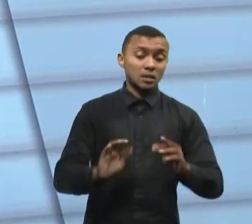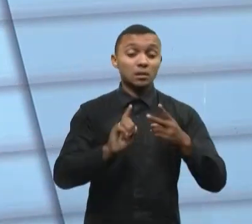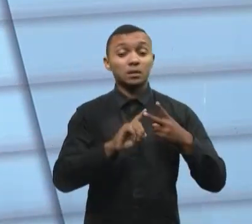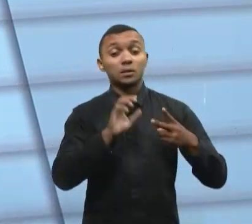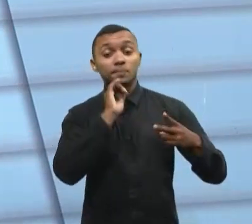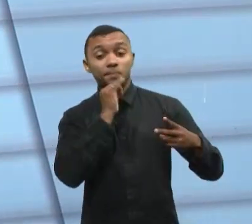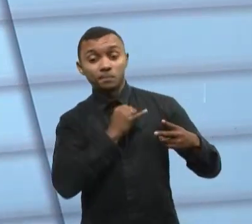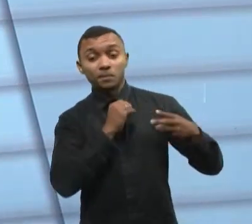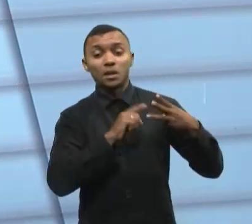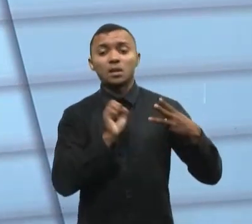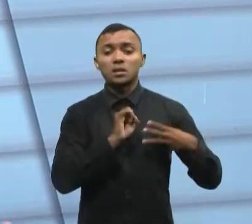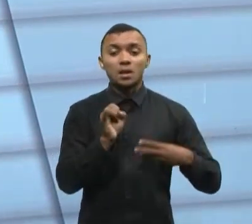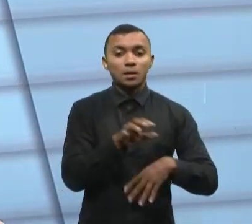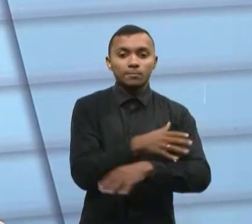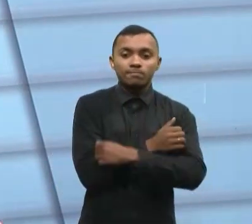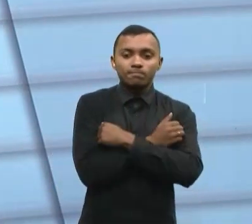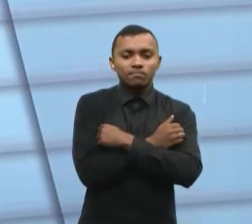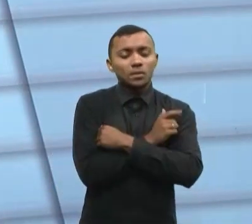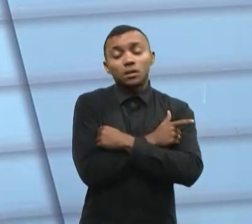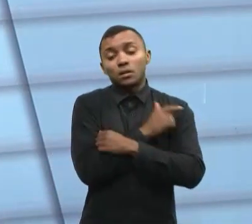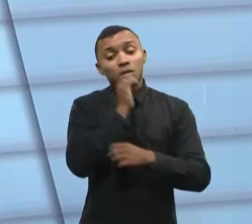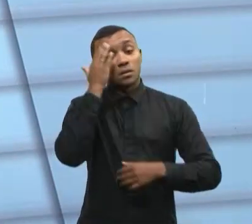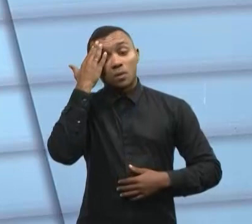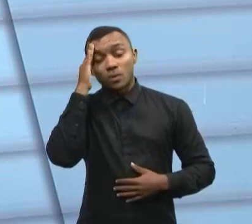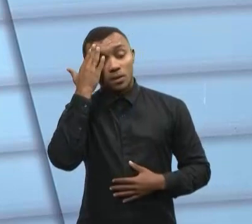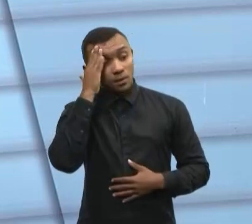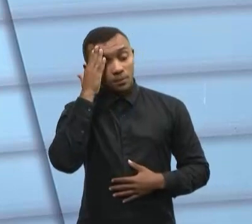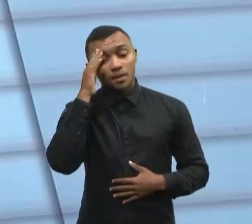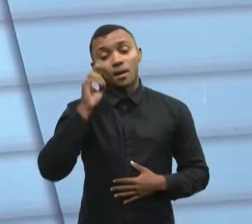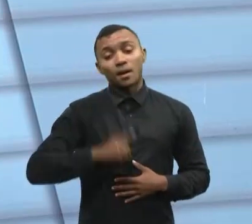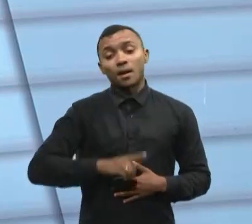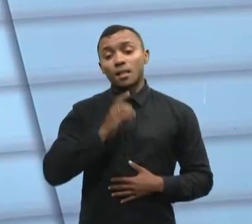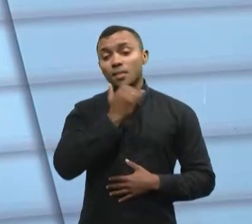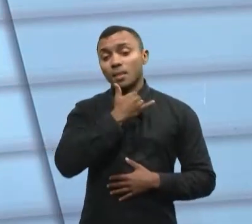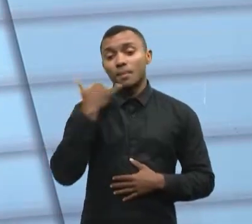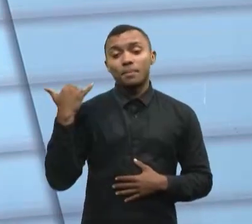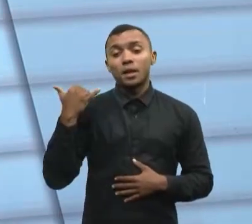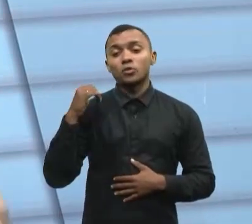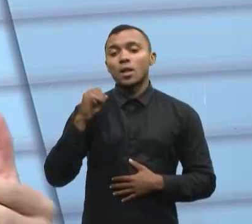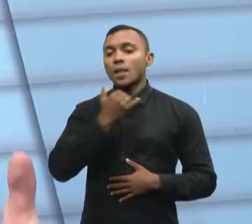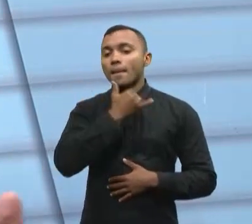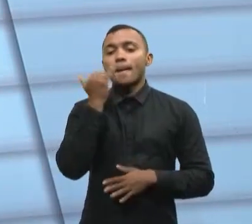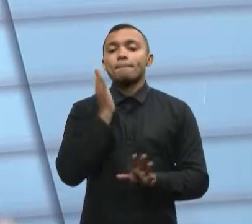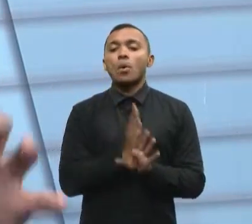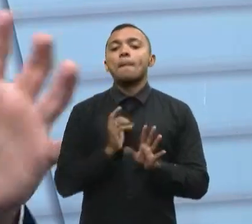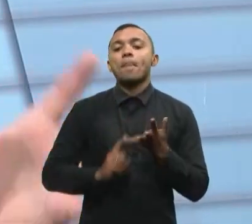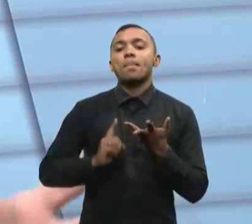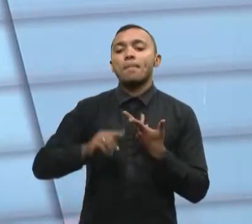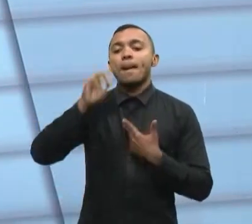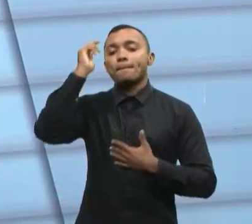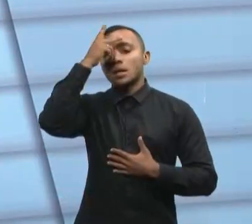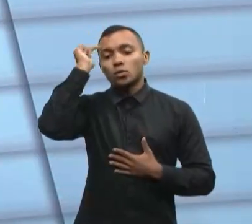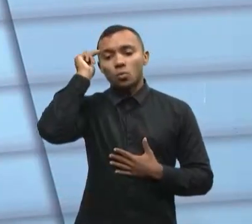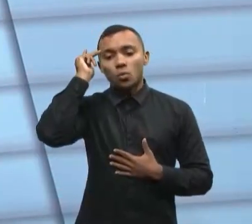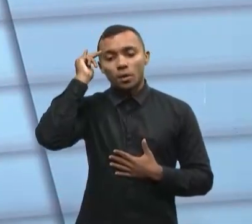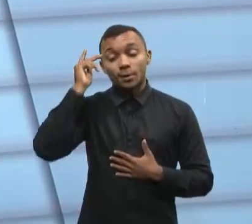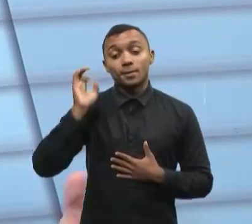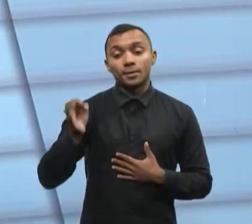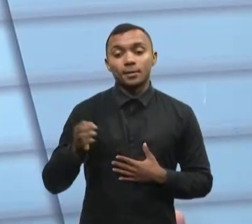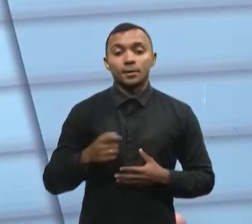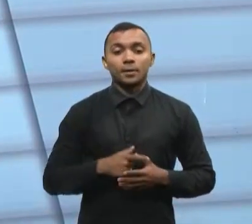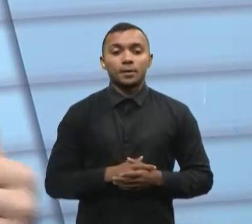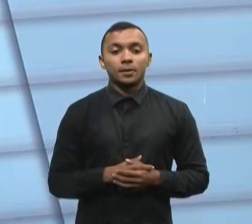dá um abraço, ele não entende muito por que você fez isso. Então é uma interpretação muitas vezes dos motivos das pessoas, das interpretações dela.